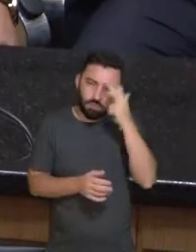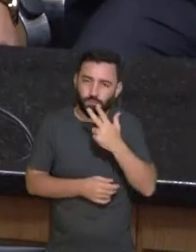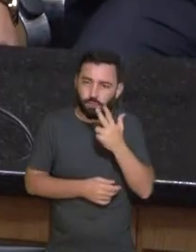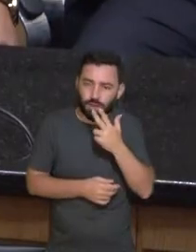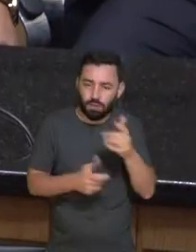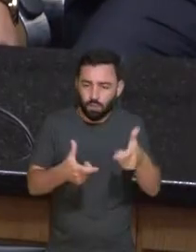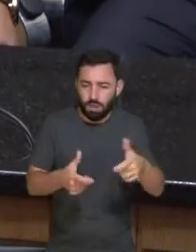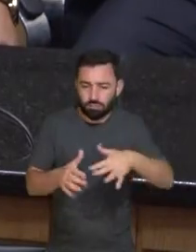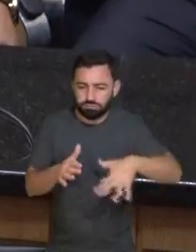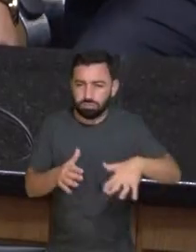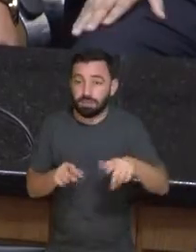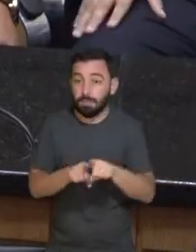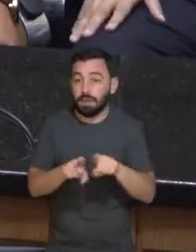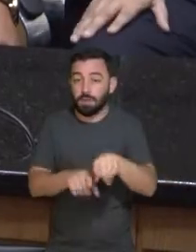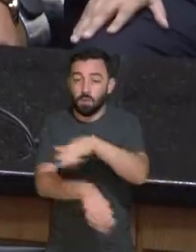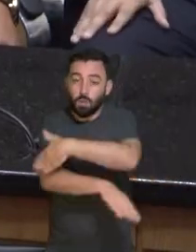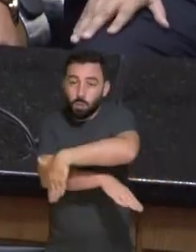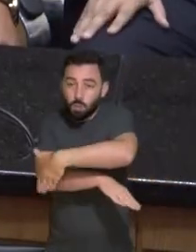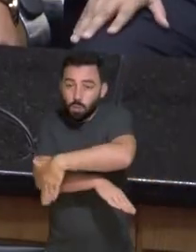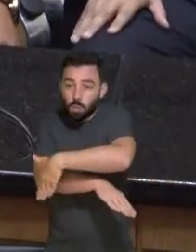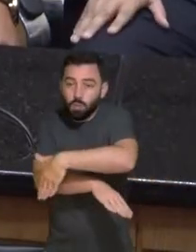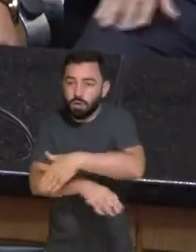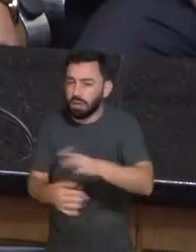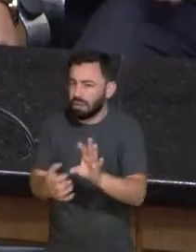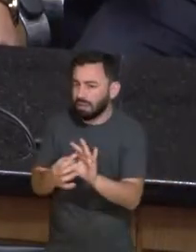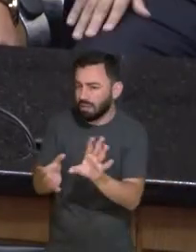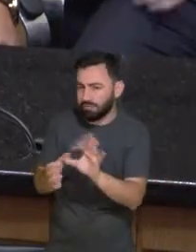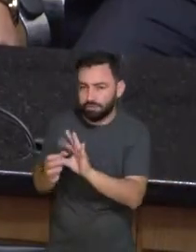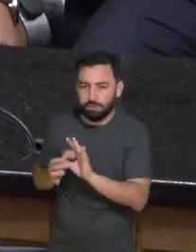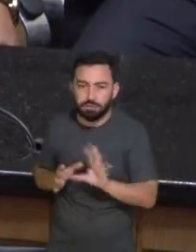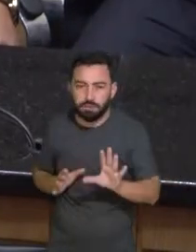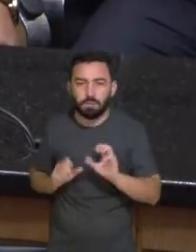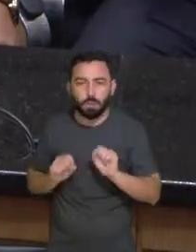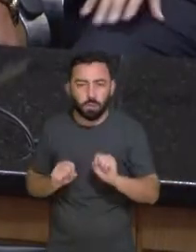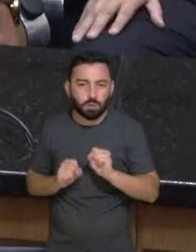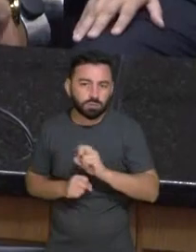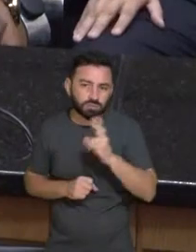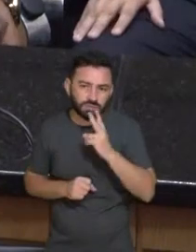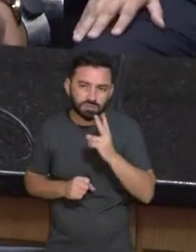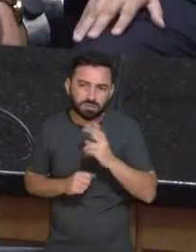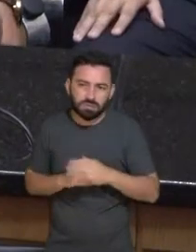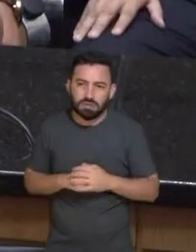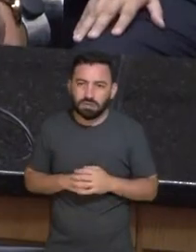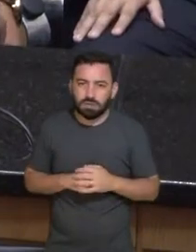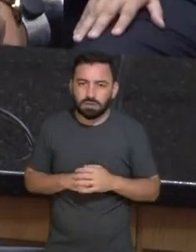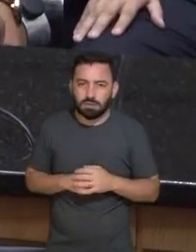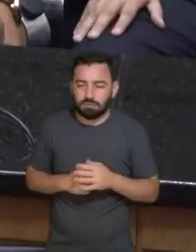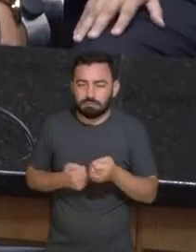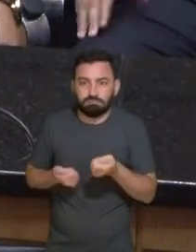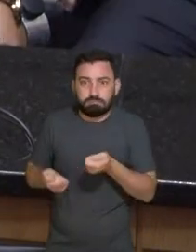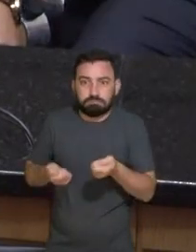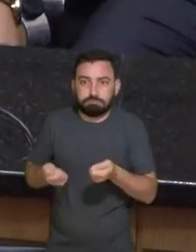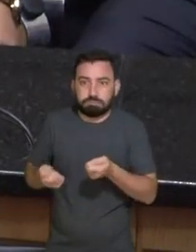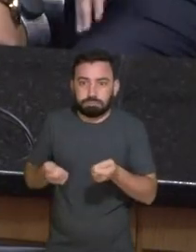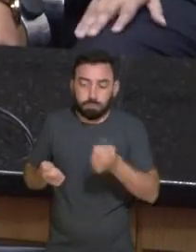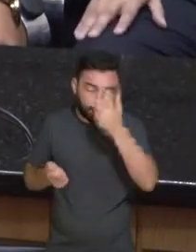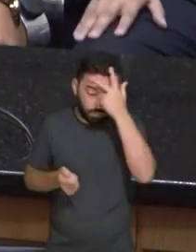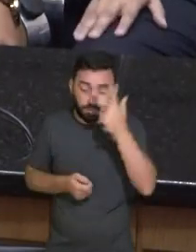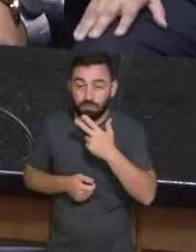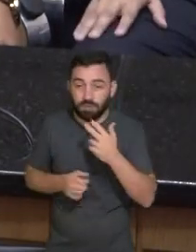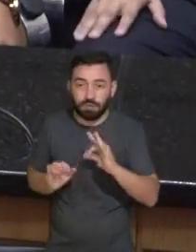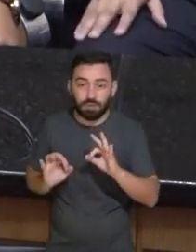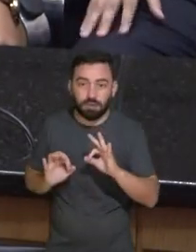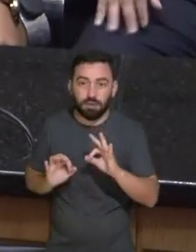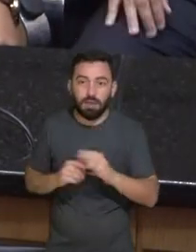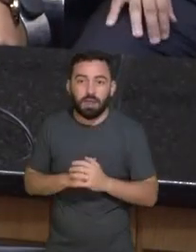em ruas e avenidas elas estão liberadas também para o consumo do cigarro, não tolindo a liberdade dos fumantes, que é uma droga